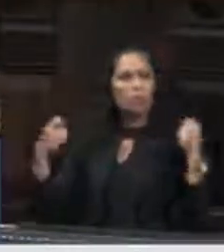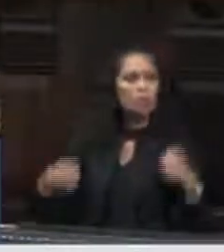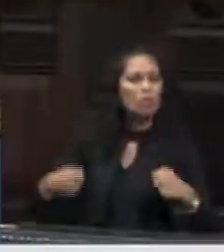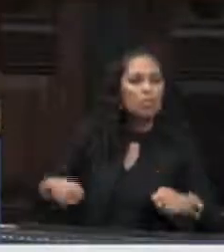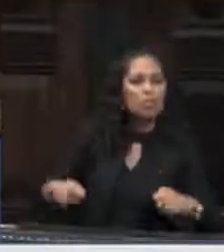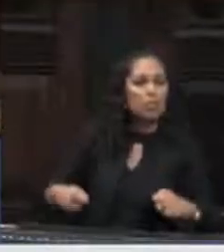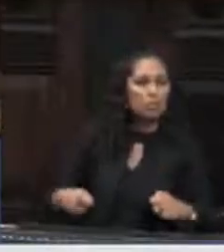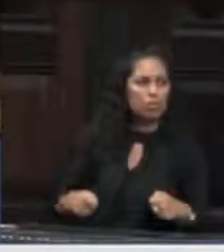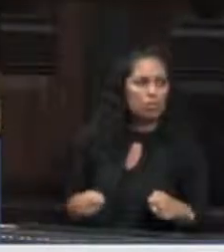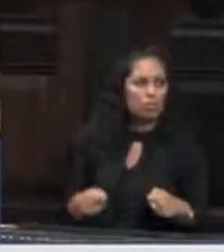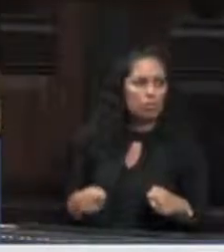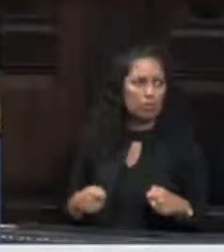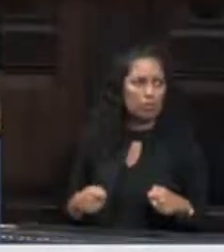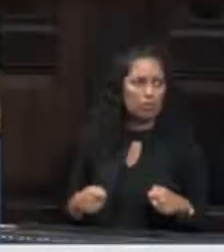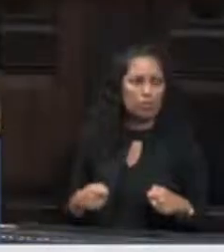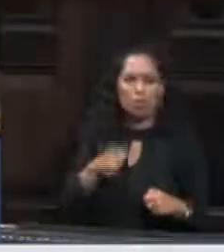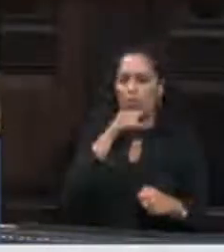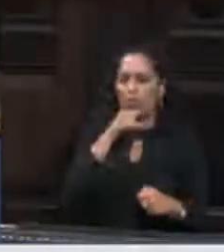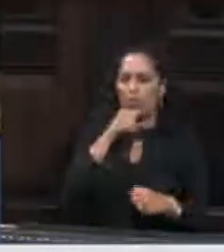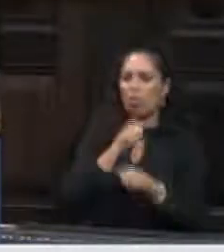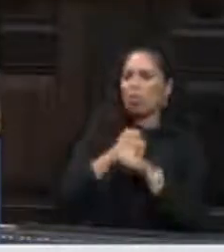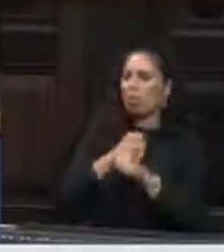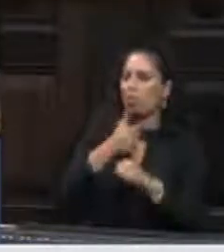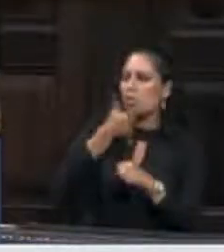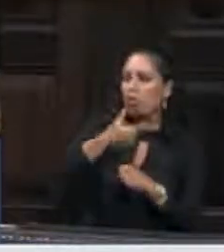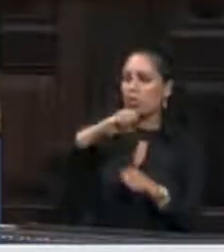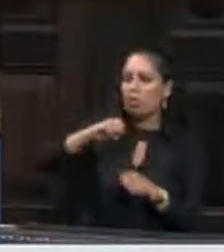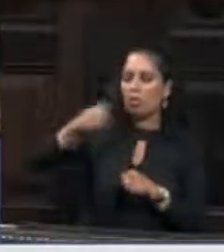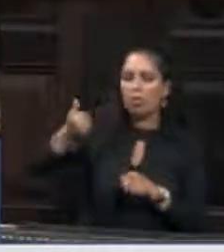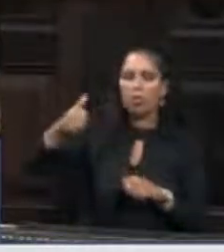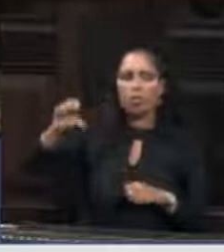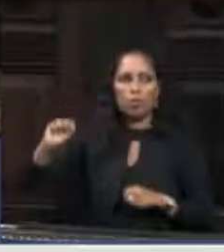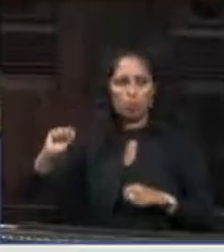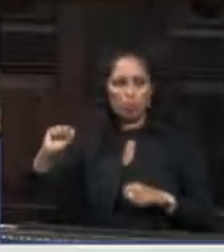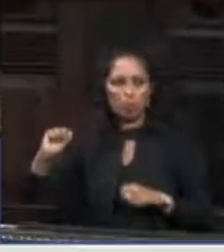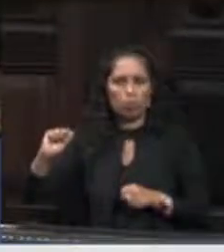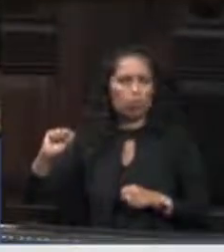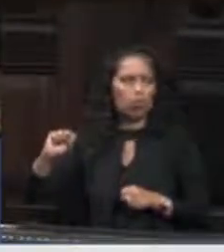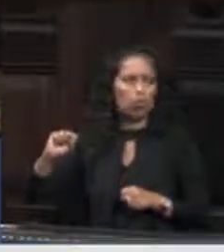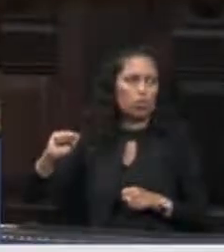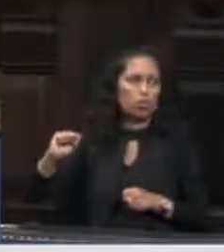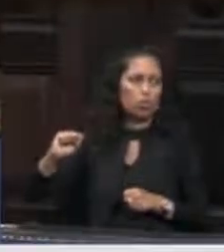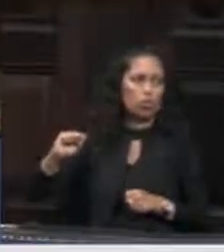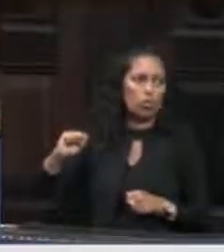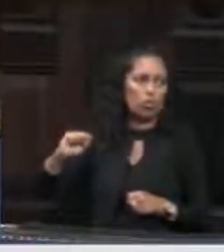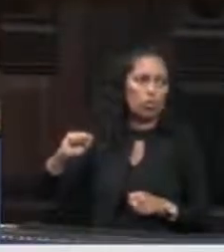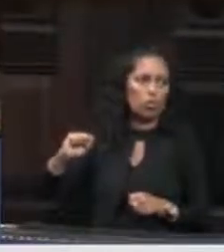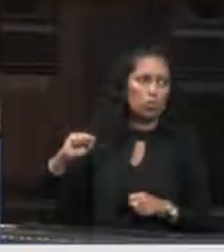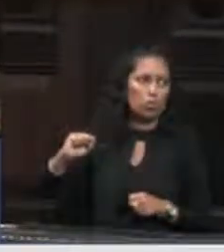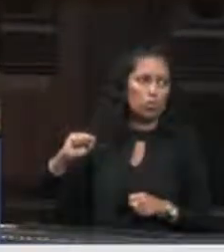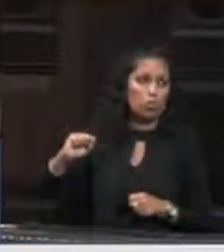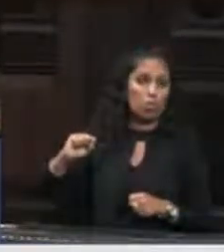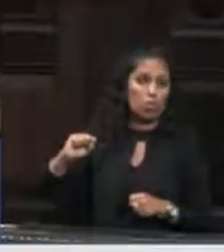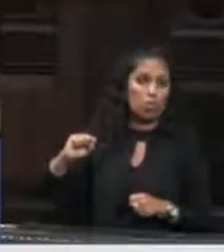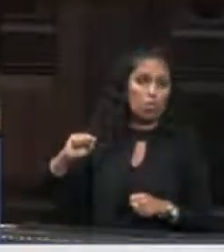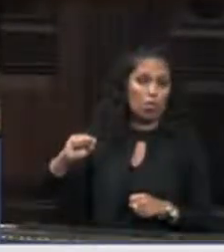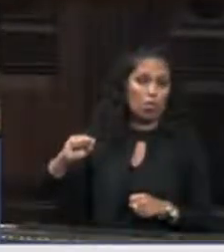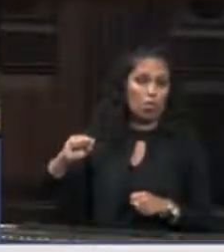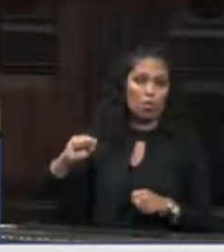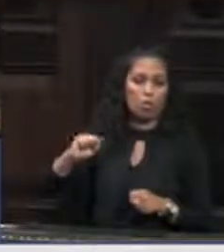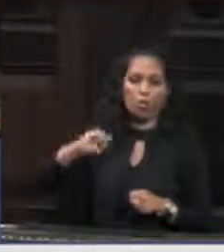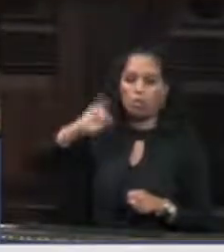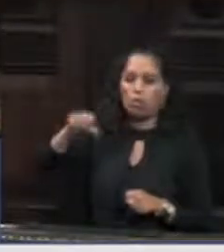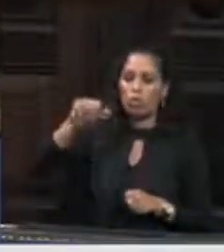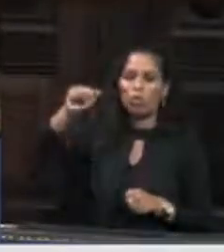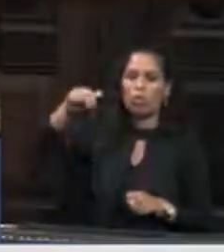IPCA, que em 2018 acumulou 3,75, que de janeiro a janeiro acumulou 3,78.